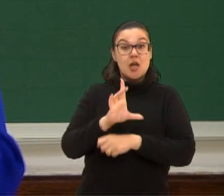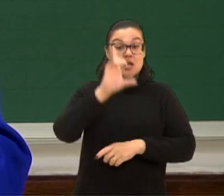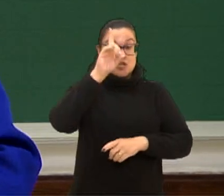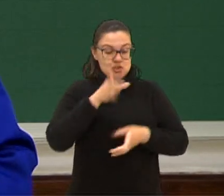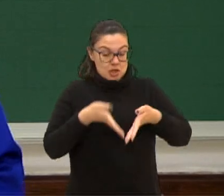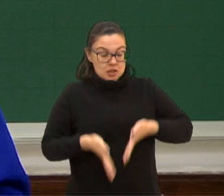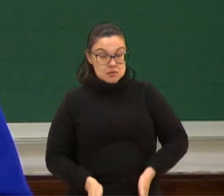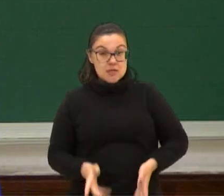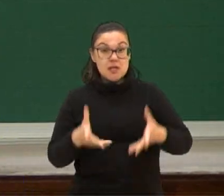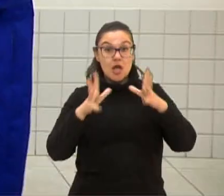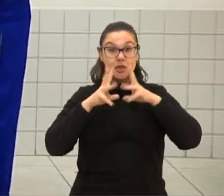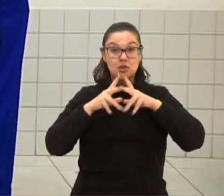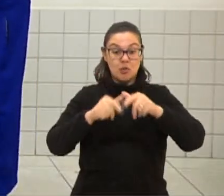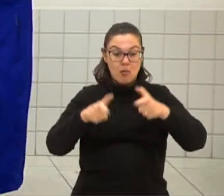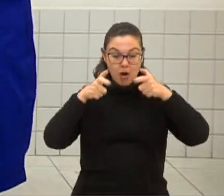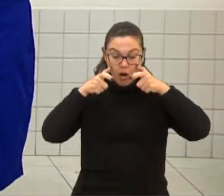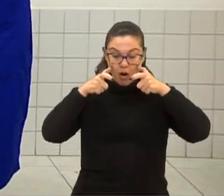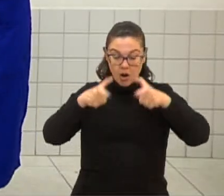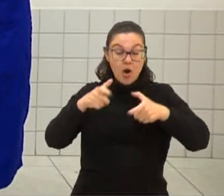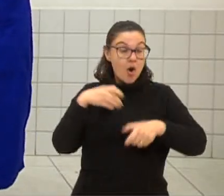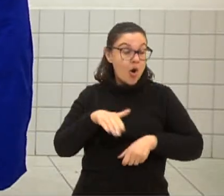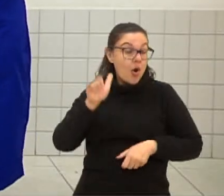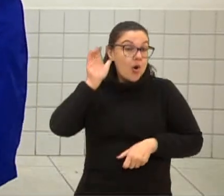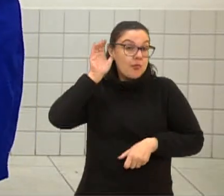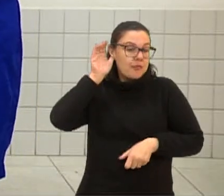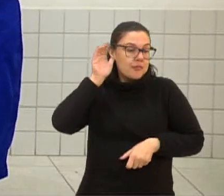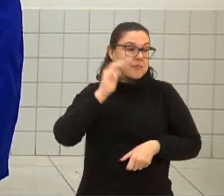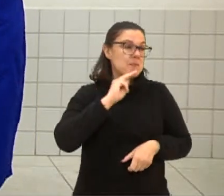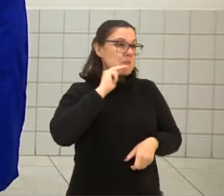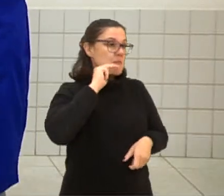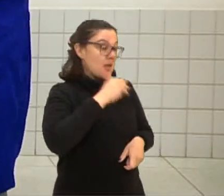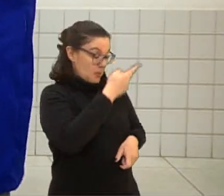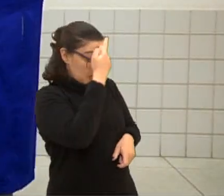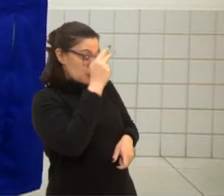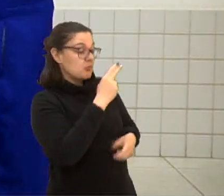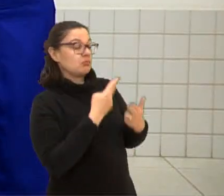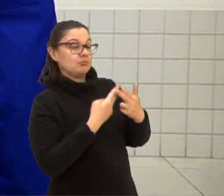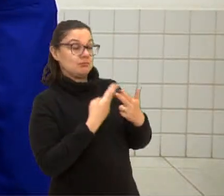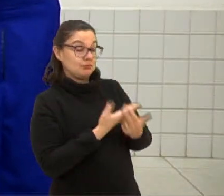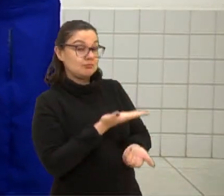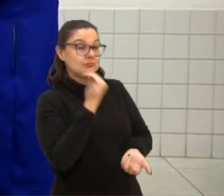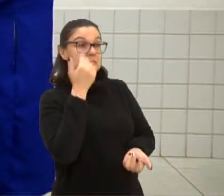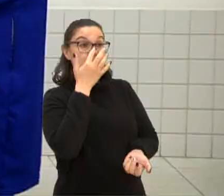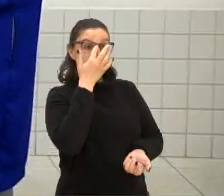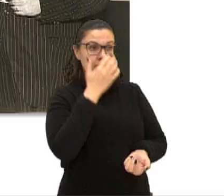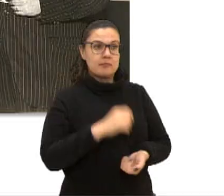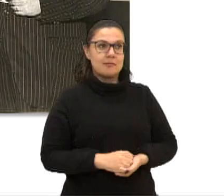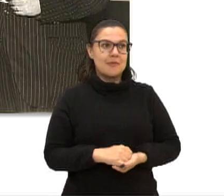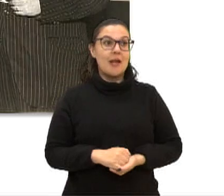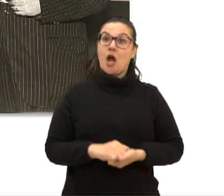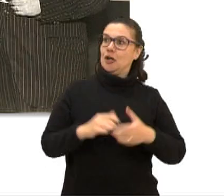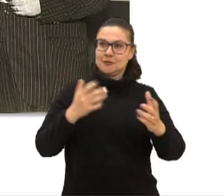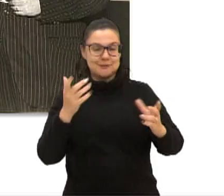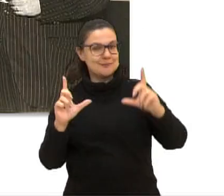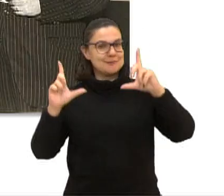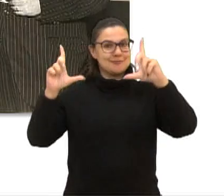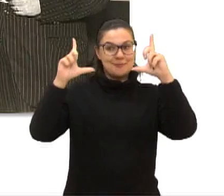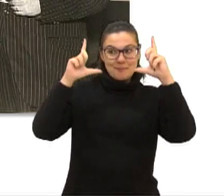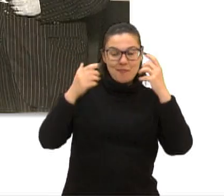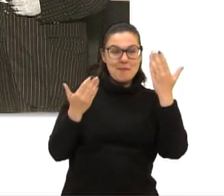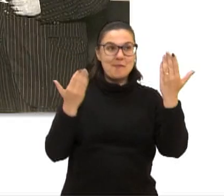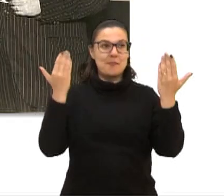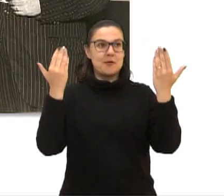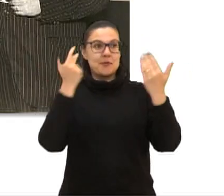recordes de audiência. Milhares de pessoas consumiram este entretenimento. Próximo. Bora lá. Aqui uma fotografia de como é